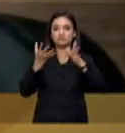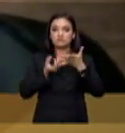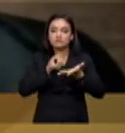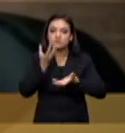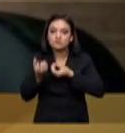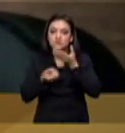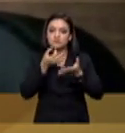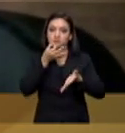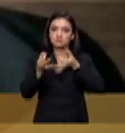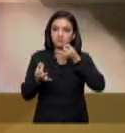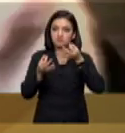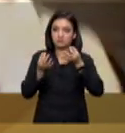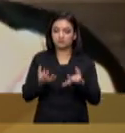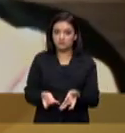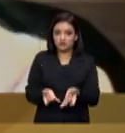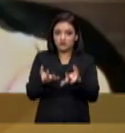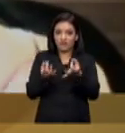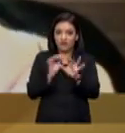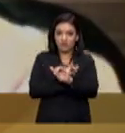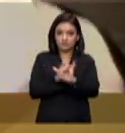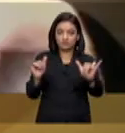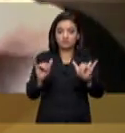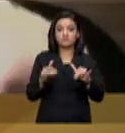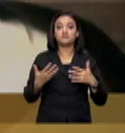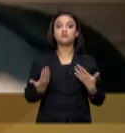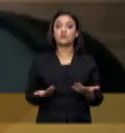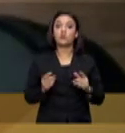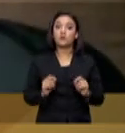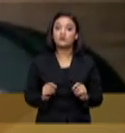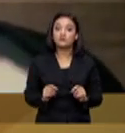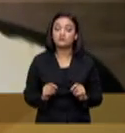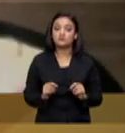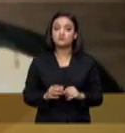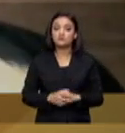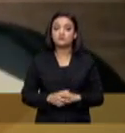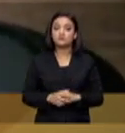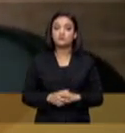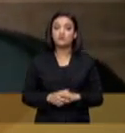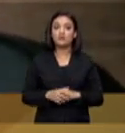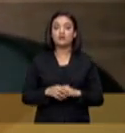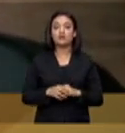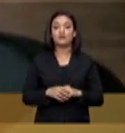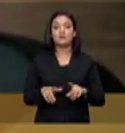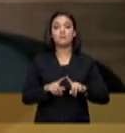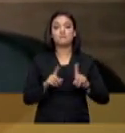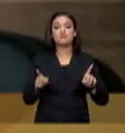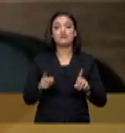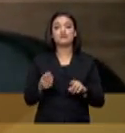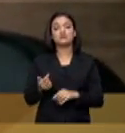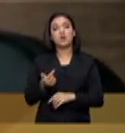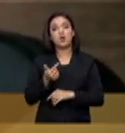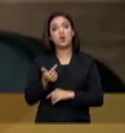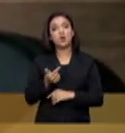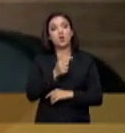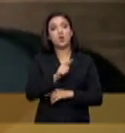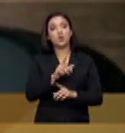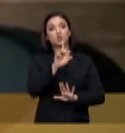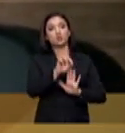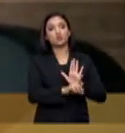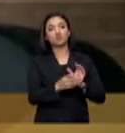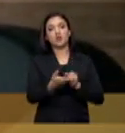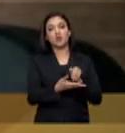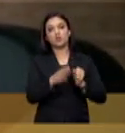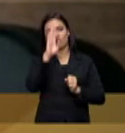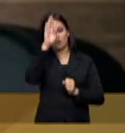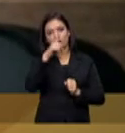liberdade de expressão comercial, ou seja, a promoção ou proteção de outro direito fundamental. Não